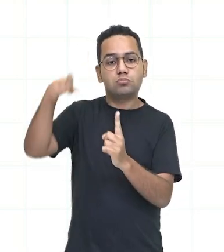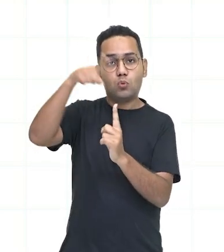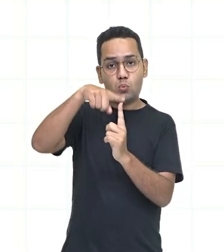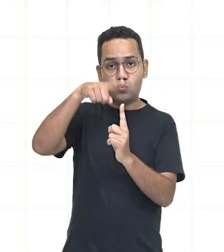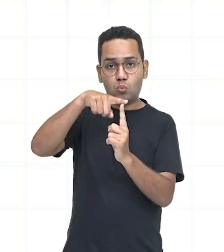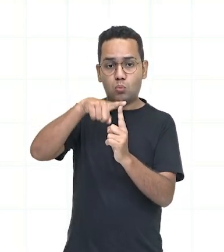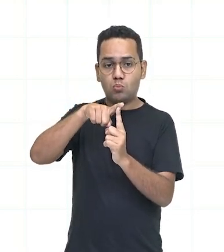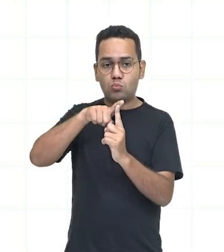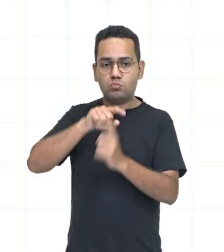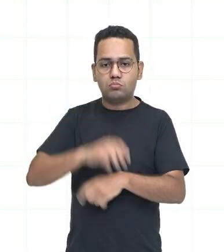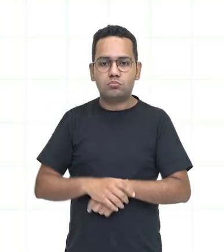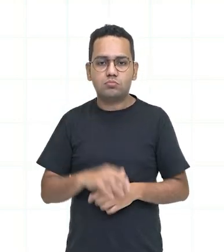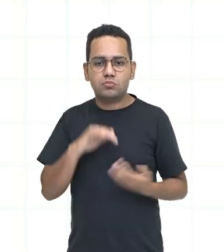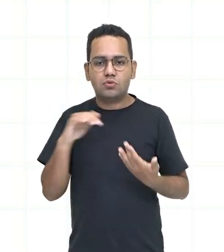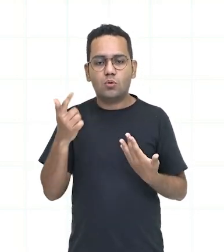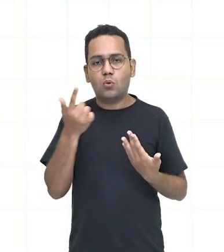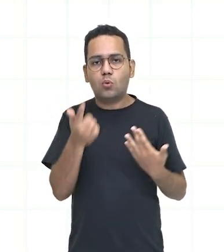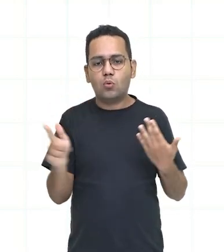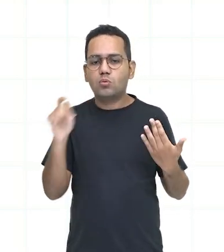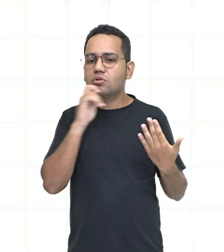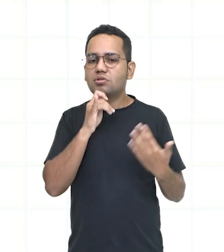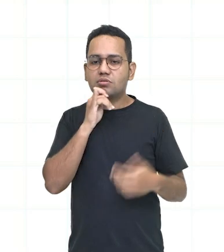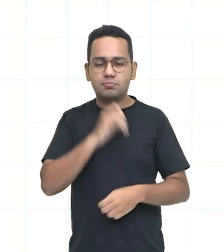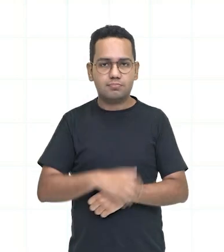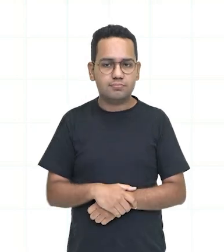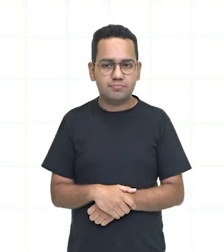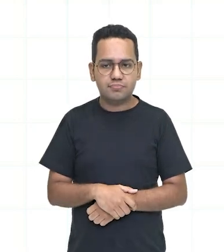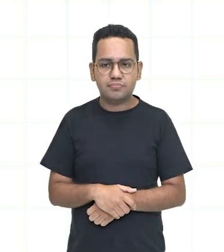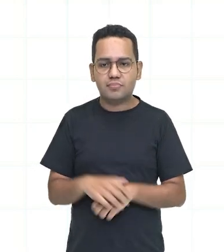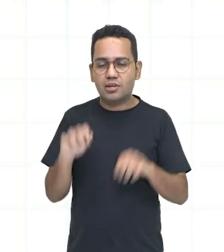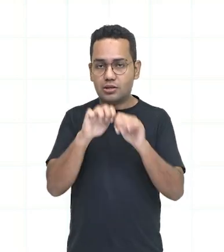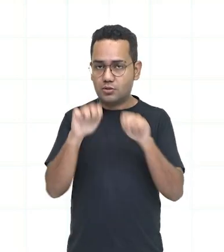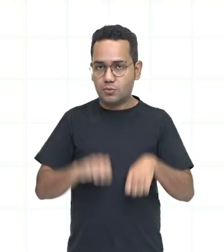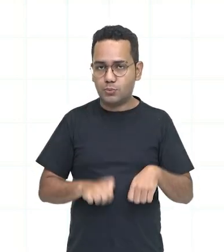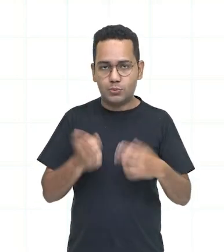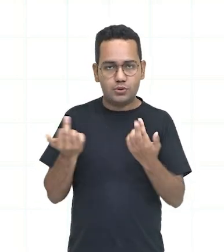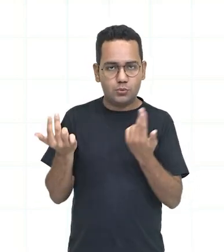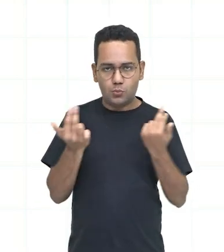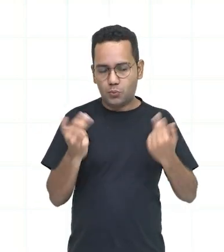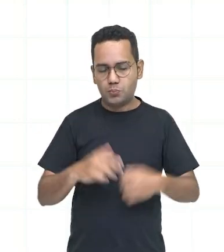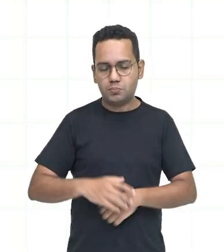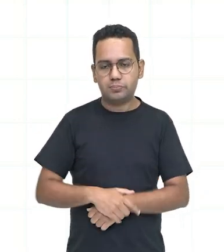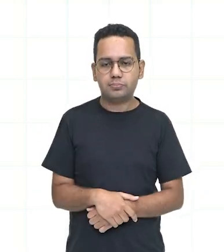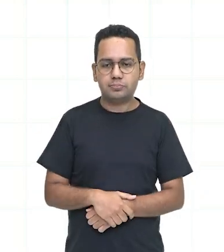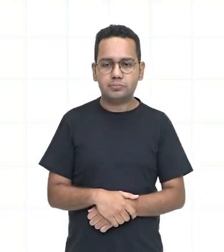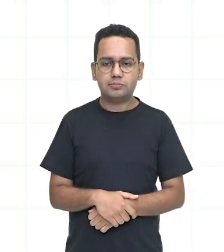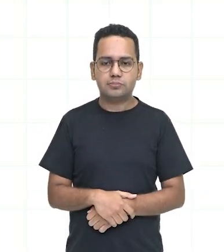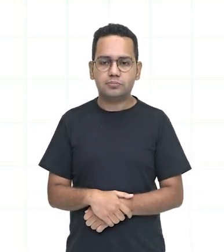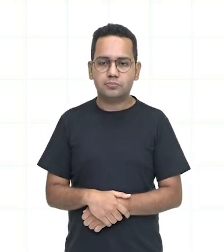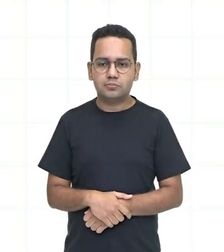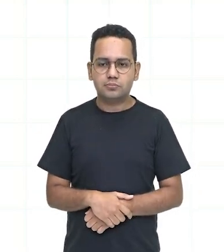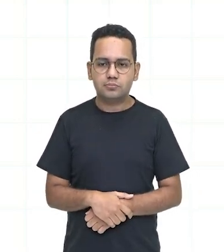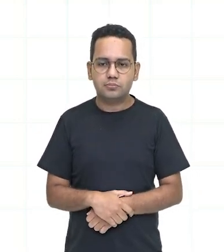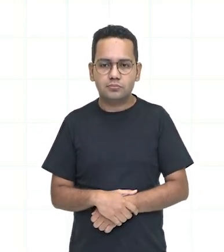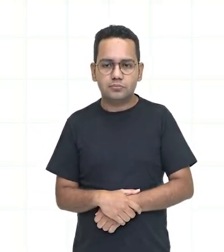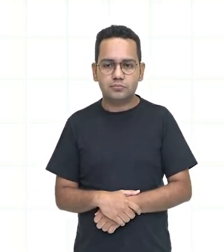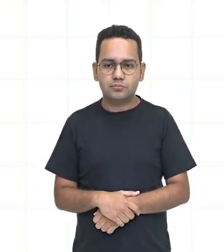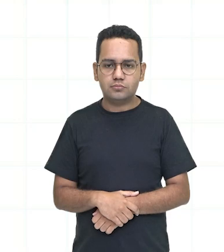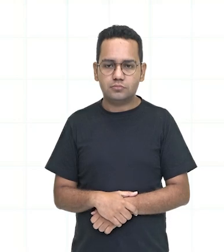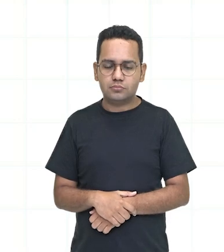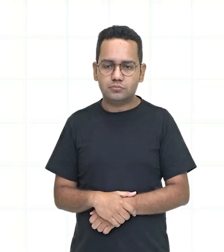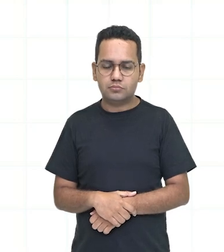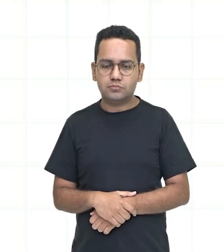Vamos ver mais um exemplo? Também seguindo a estrutura, if simple present mais, né, plus